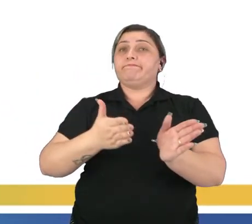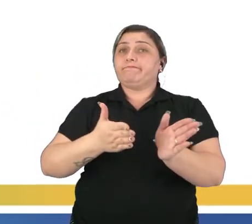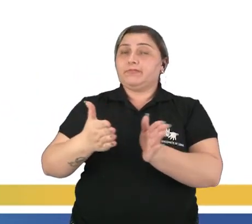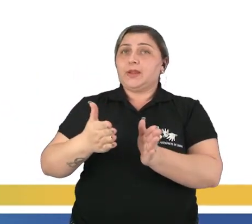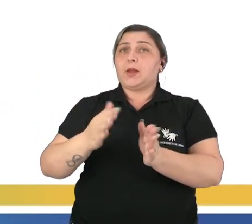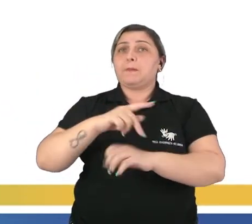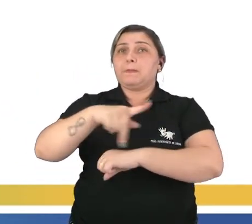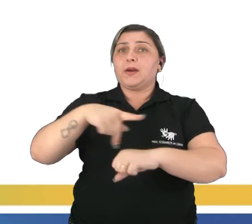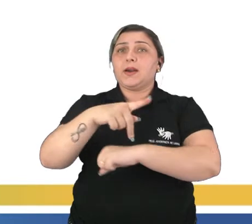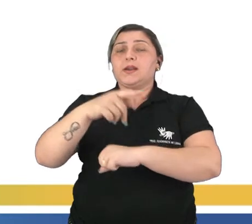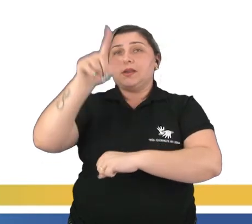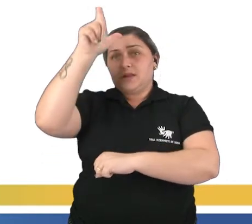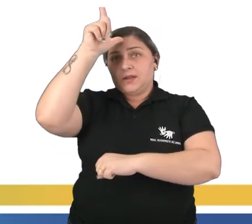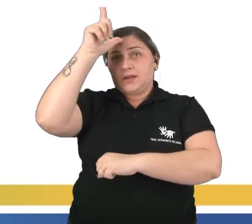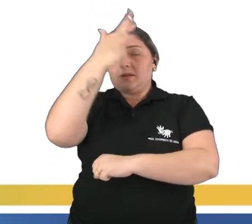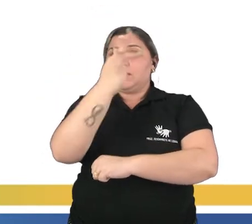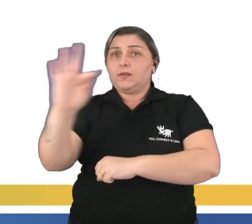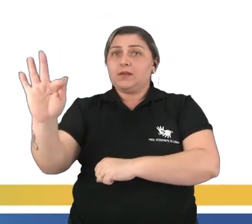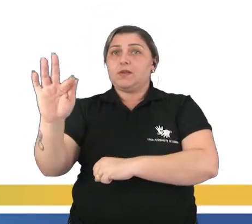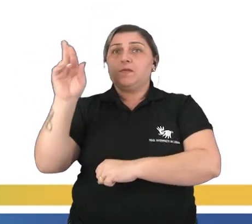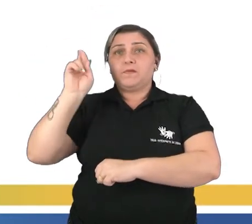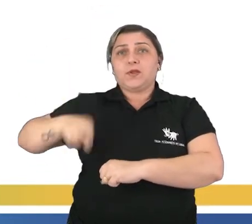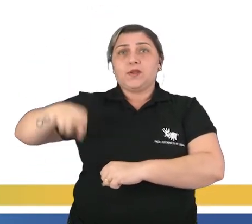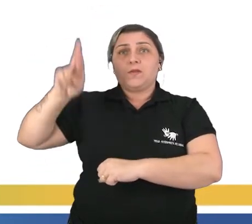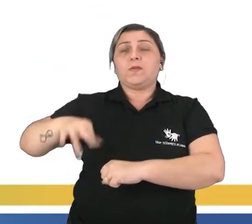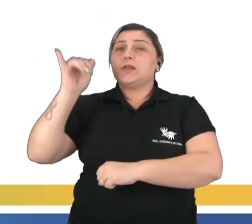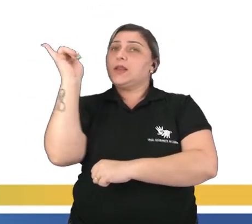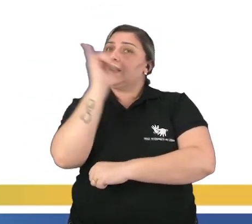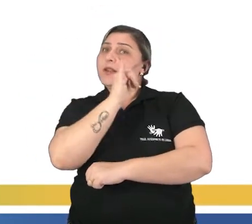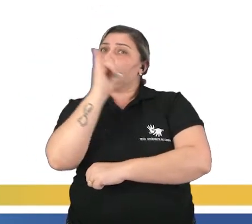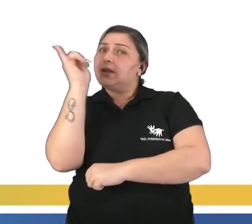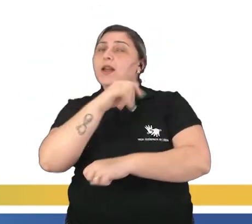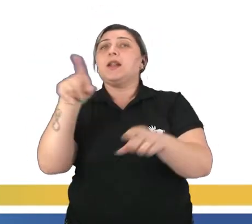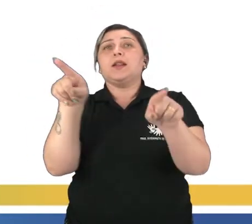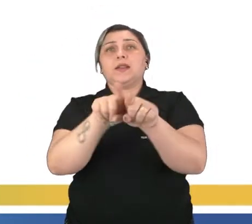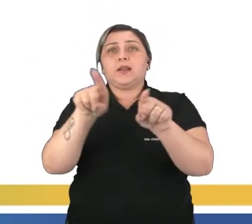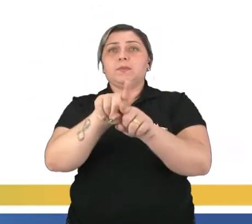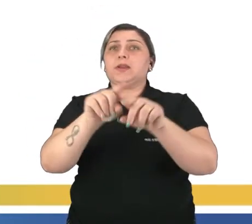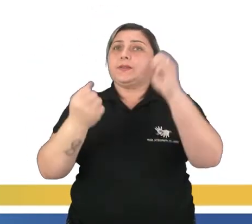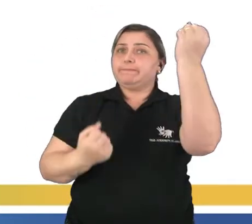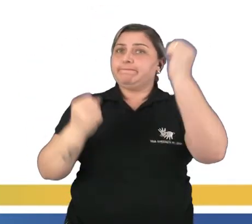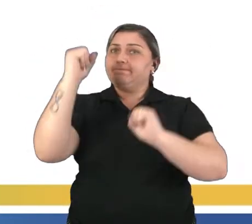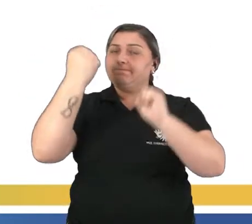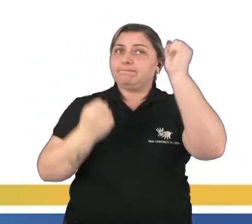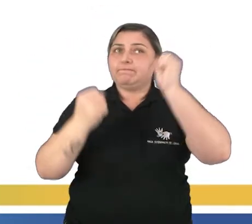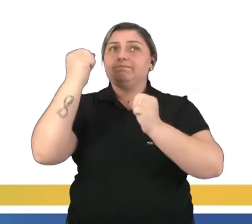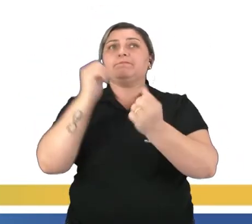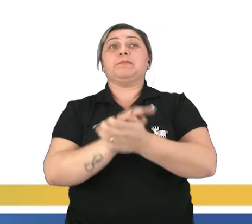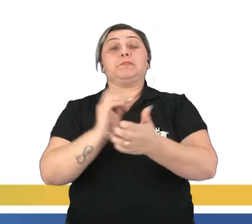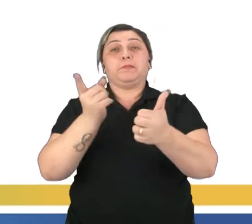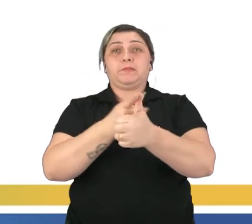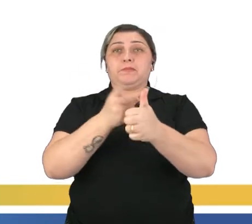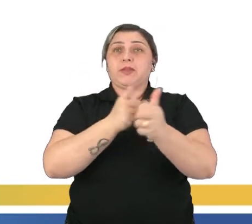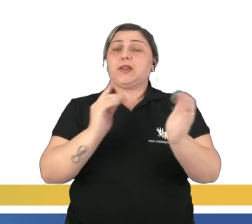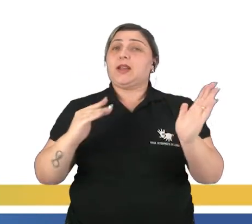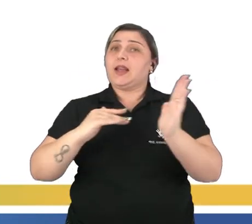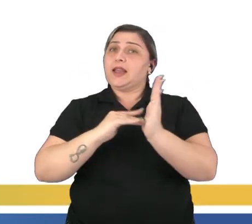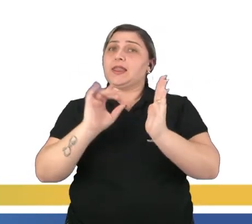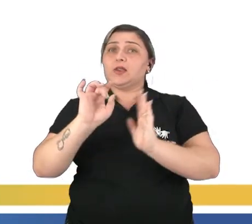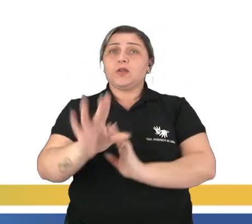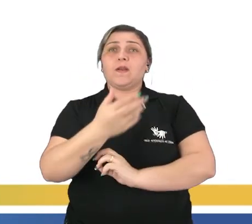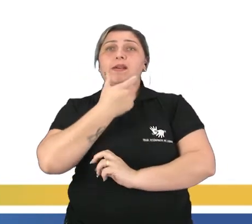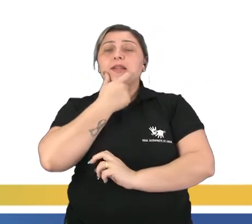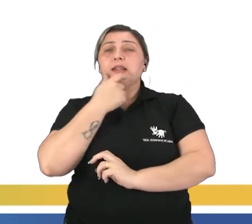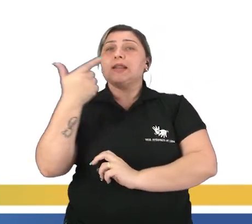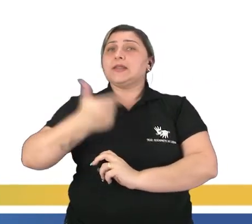fase, países como a Alemanha, França, Rússia e Itália também se industrializaram. Então, o que na primeira fase ficou limitado à